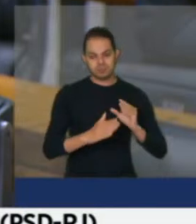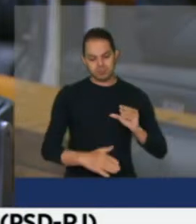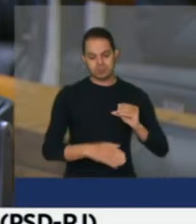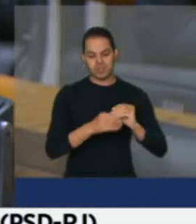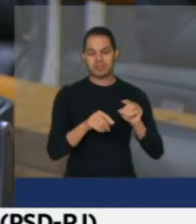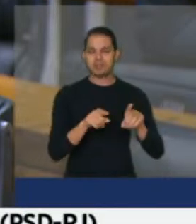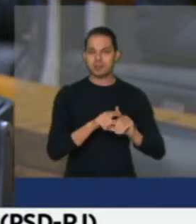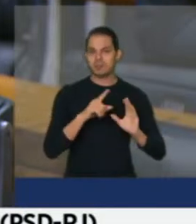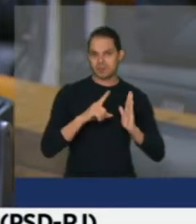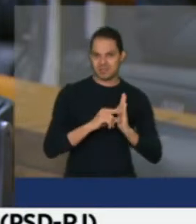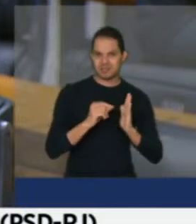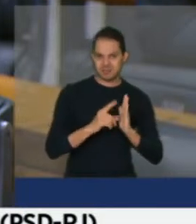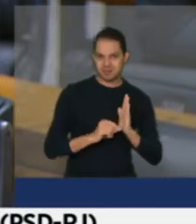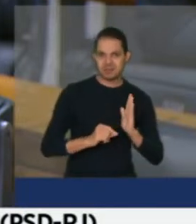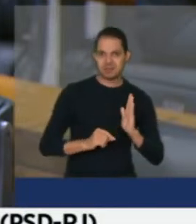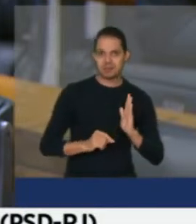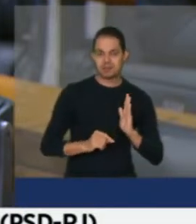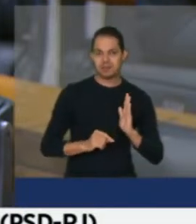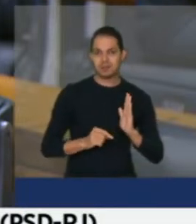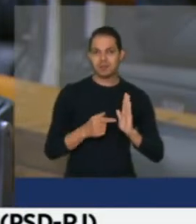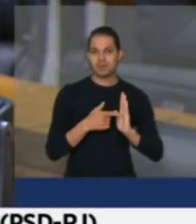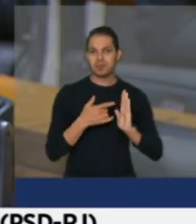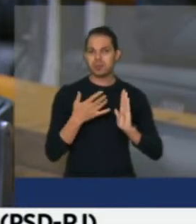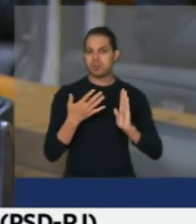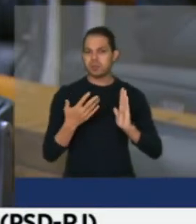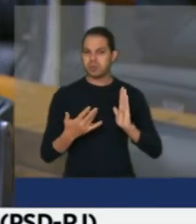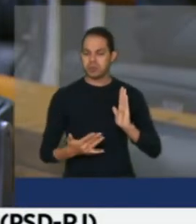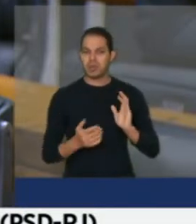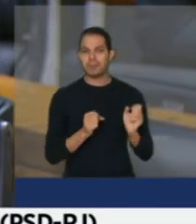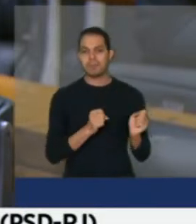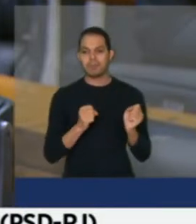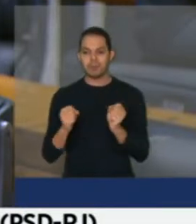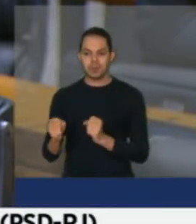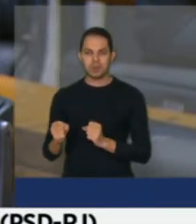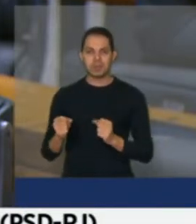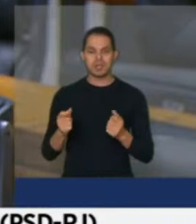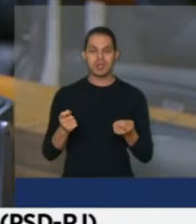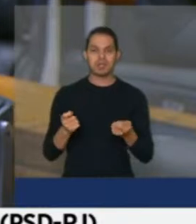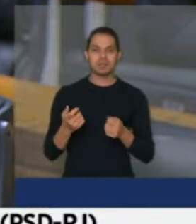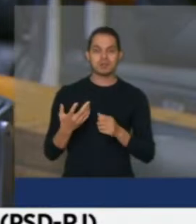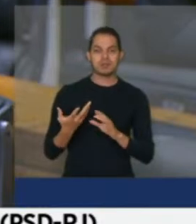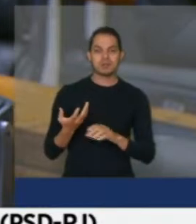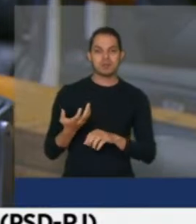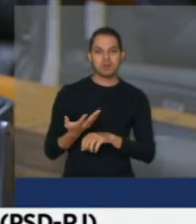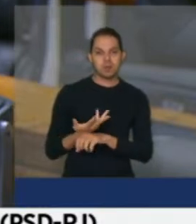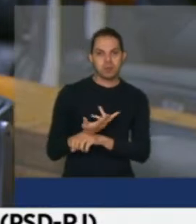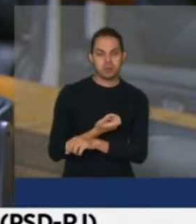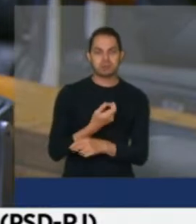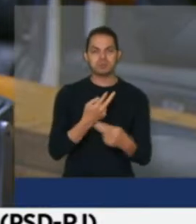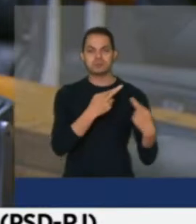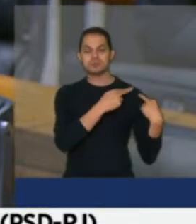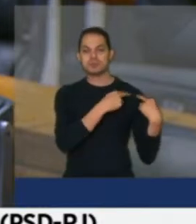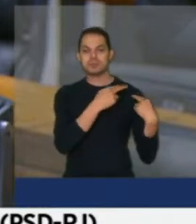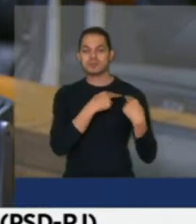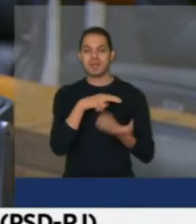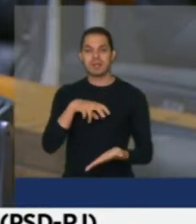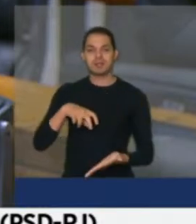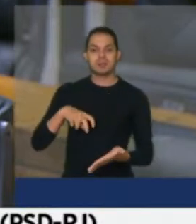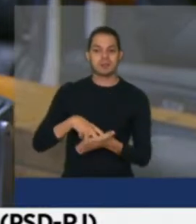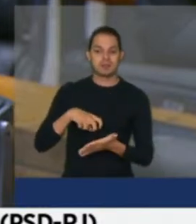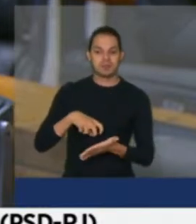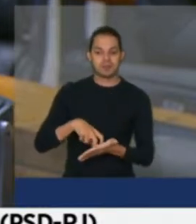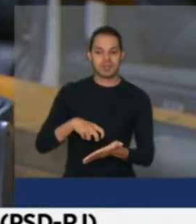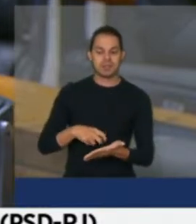destaques. Estes com poderes e competência para alteração das penas sugeridas,